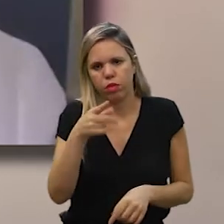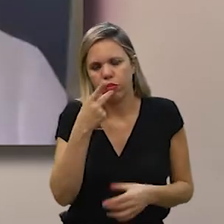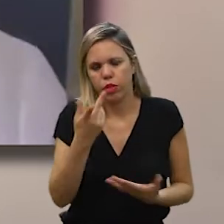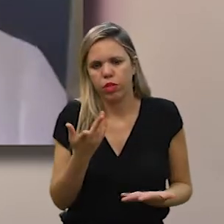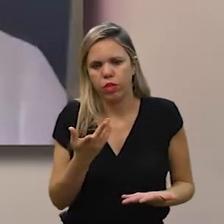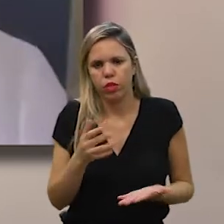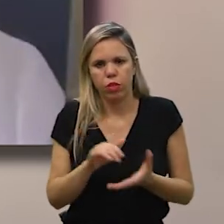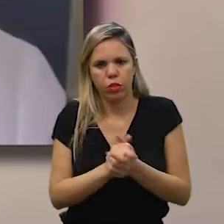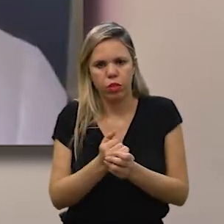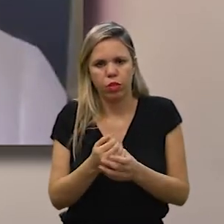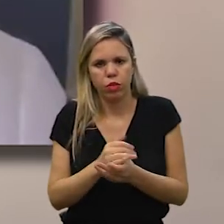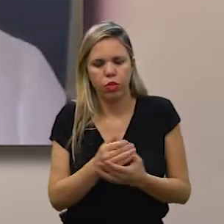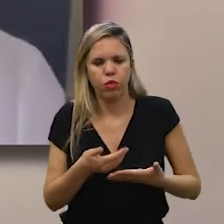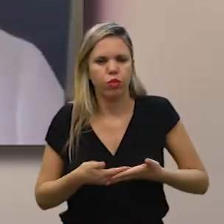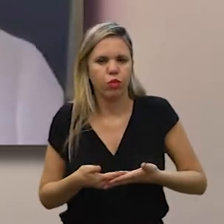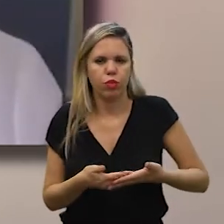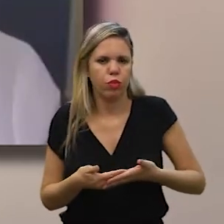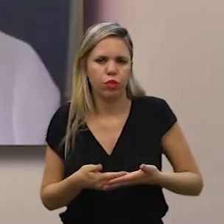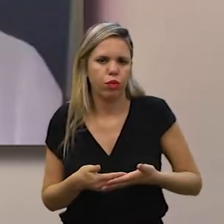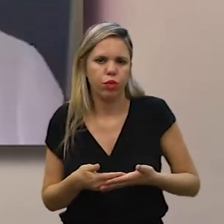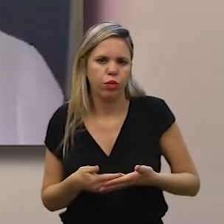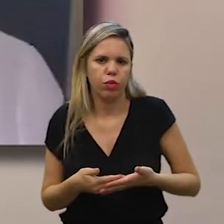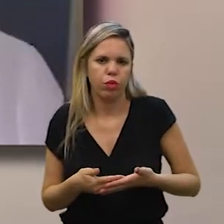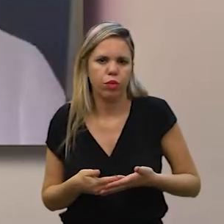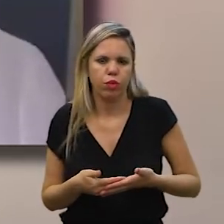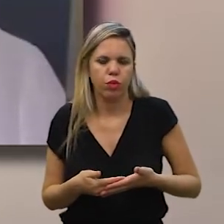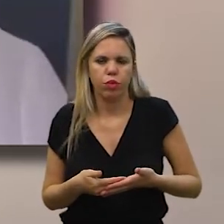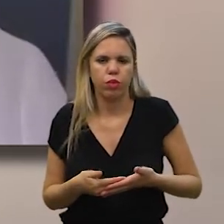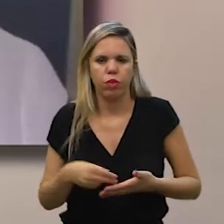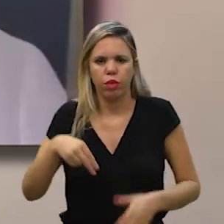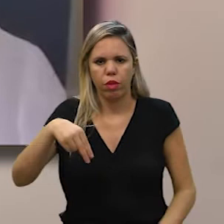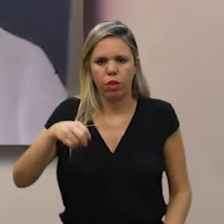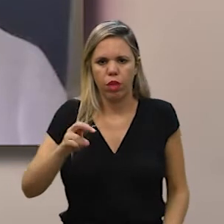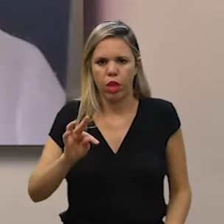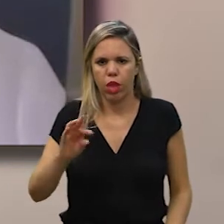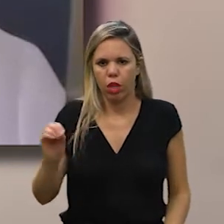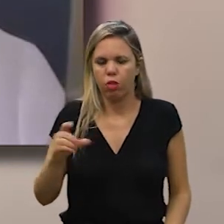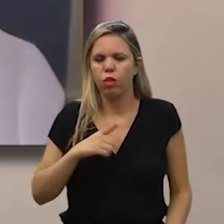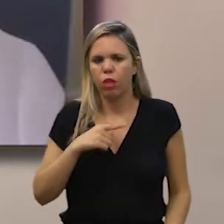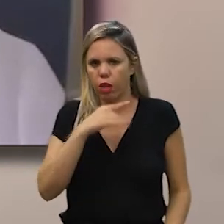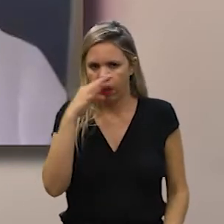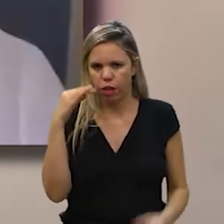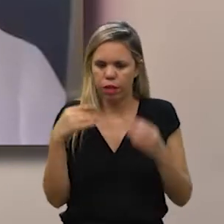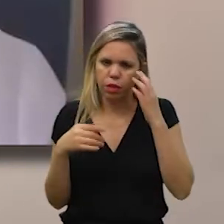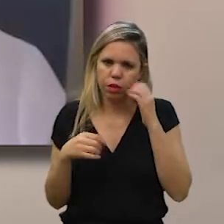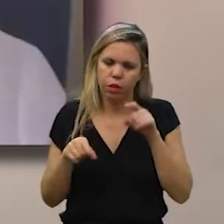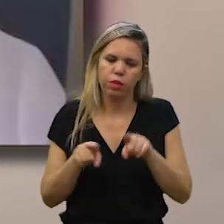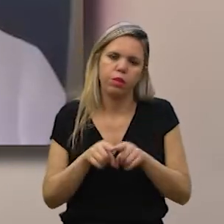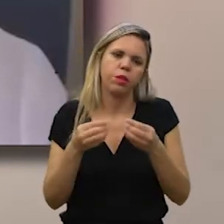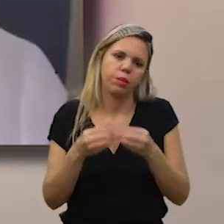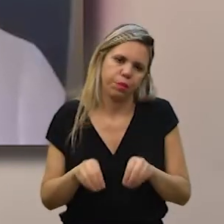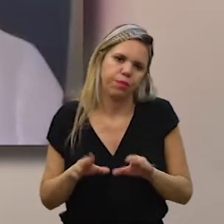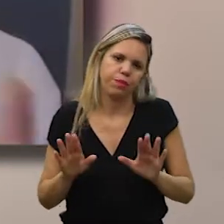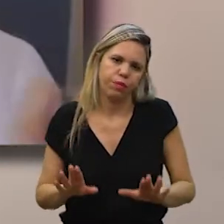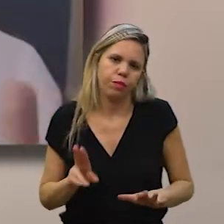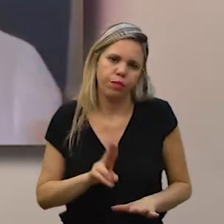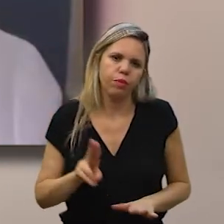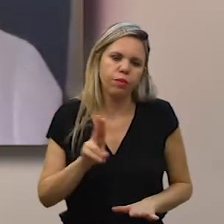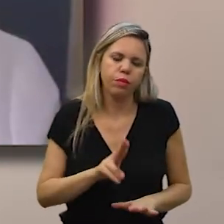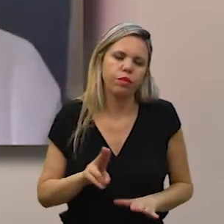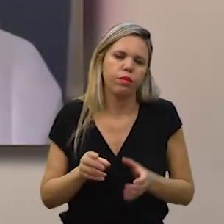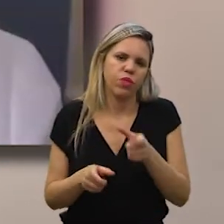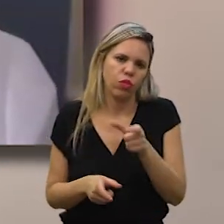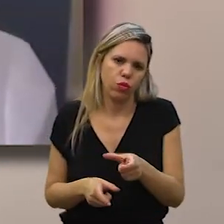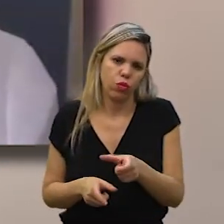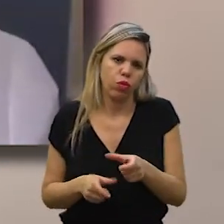disse, que sabonete de bebê, que seria, entre aspas, neutro, tem cheirinho, e isso pode prejudicar. Então, usar o